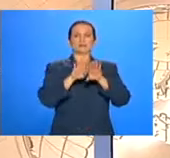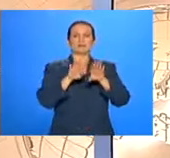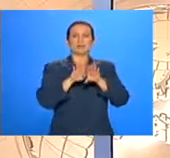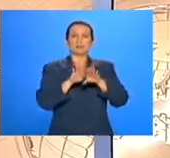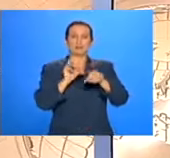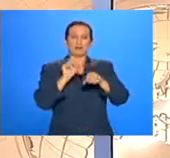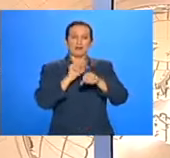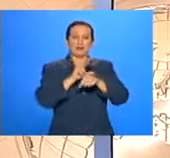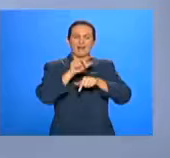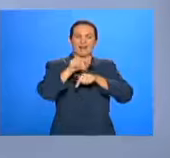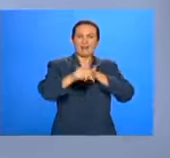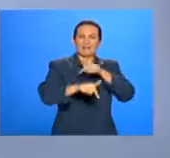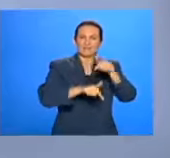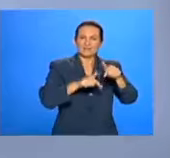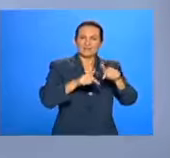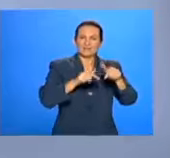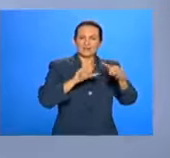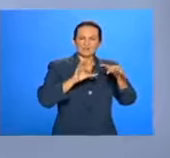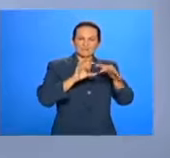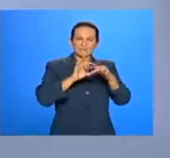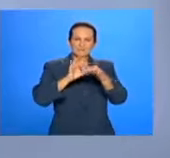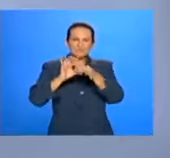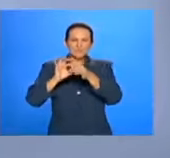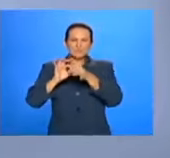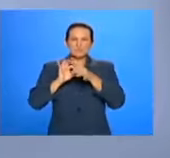Trabalho.